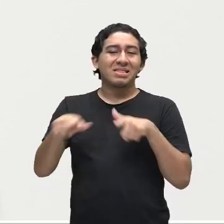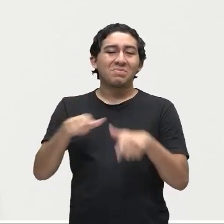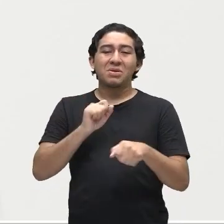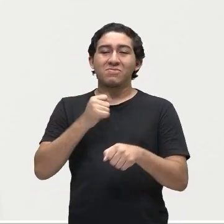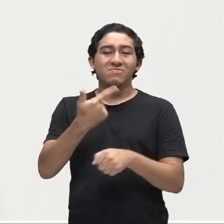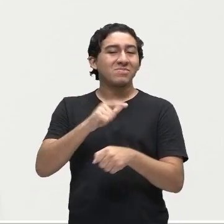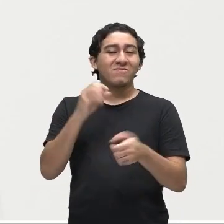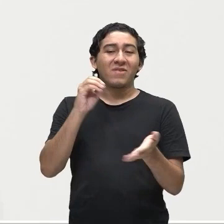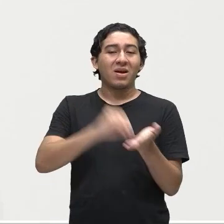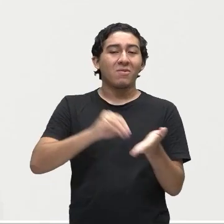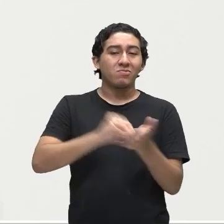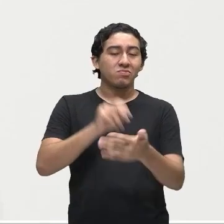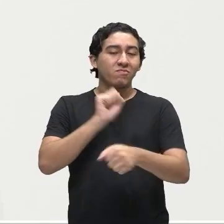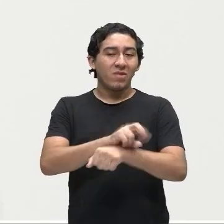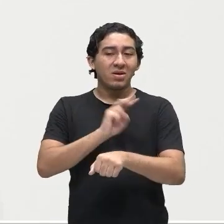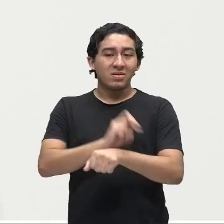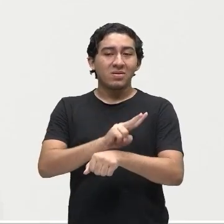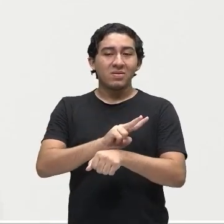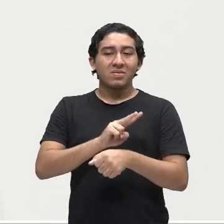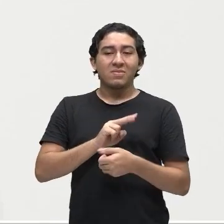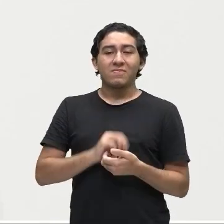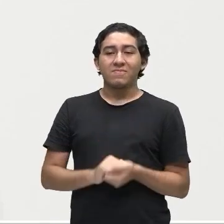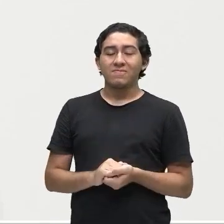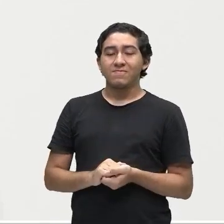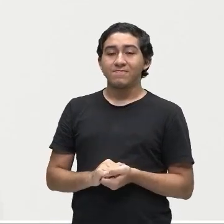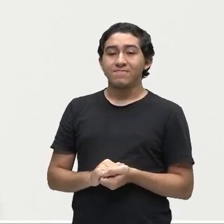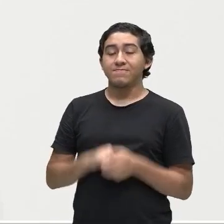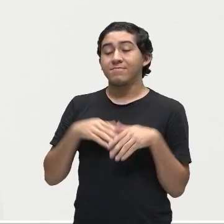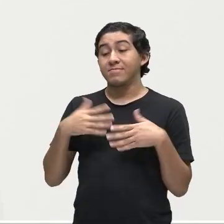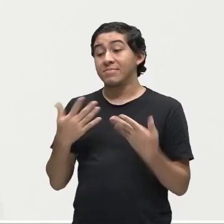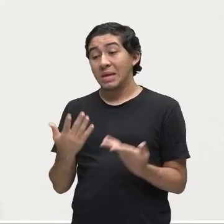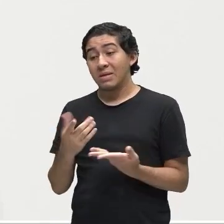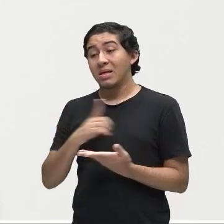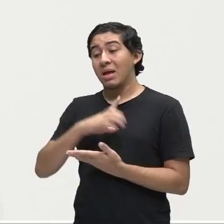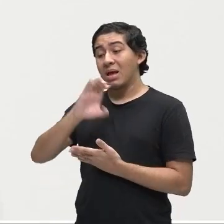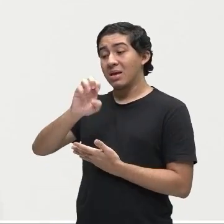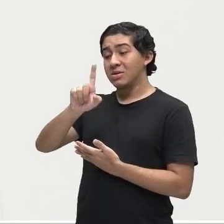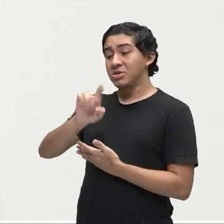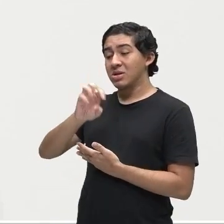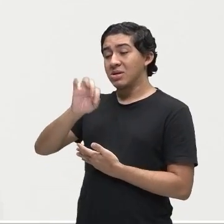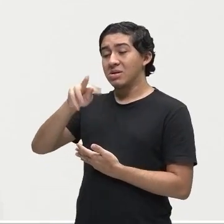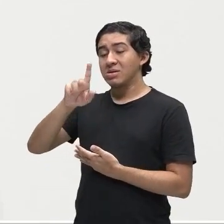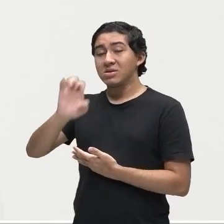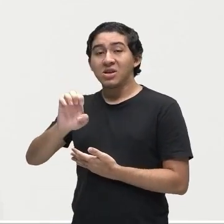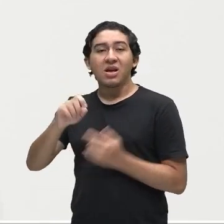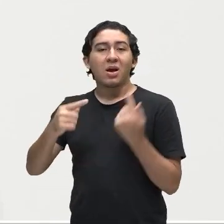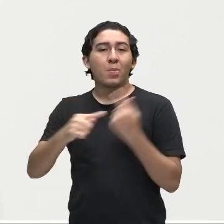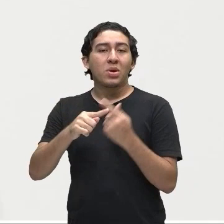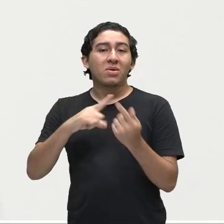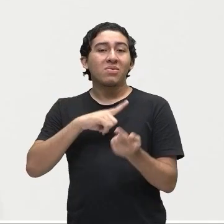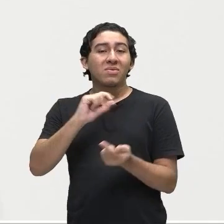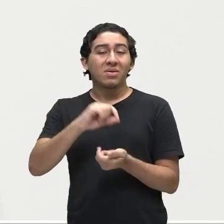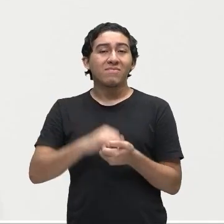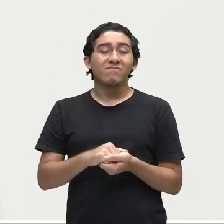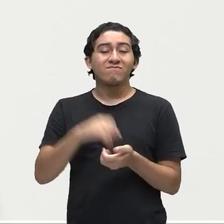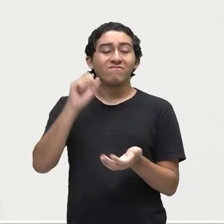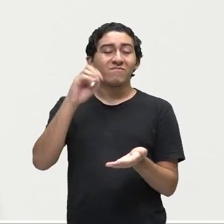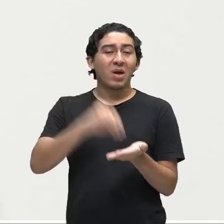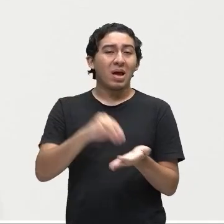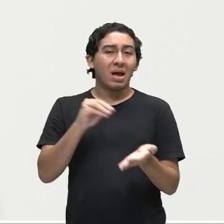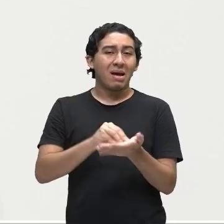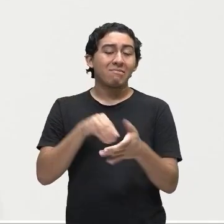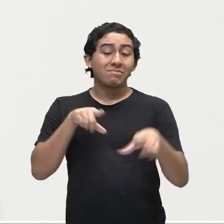no campo, tá? Quando a gente fala que acabou criando aí o excedente de mão de obra, é porque acabou sobrando, começou ali